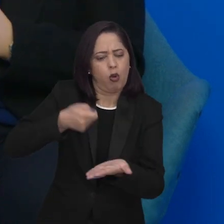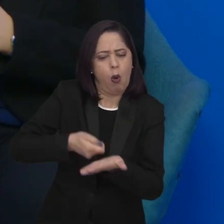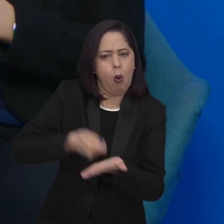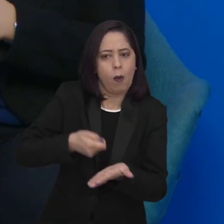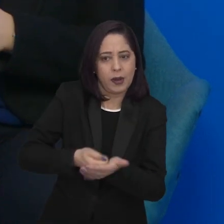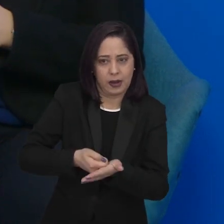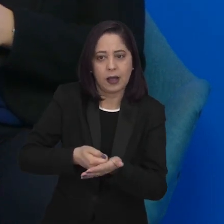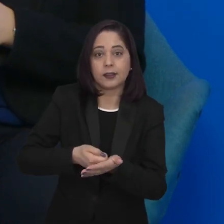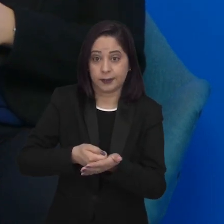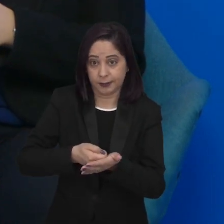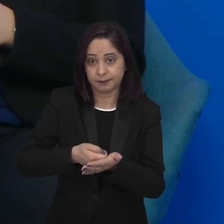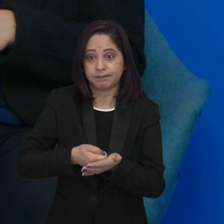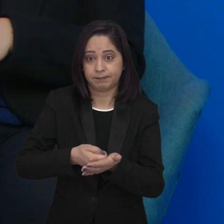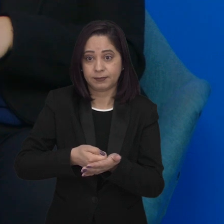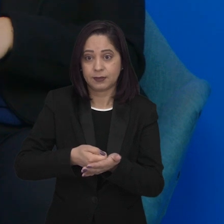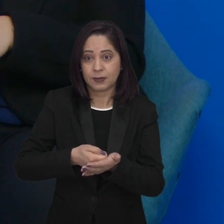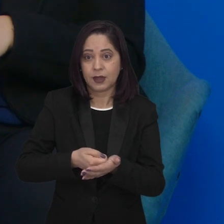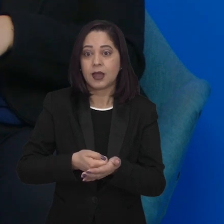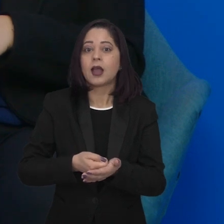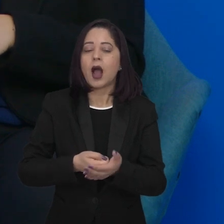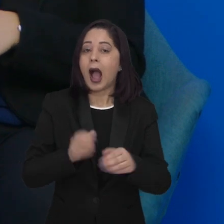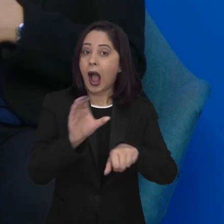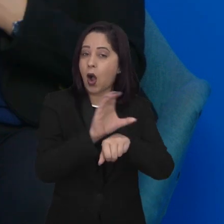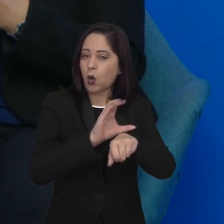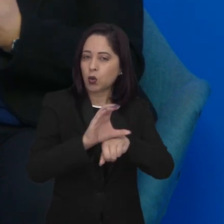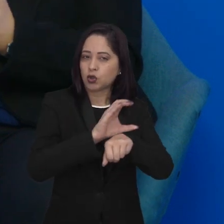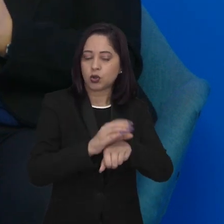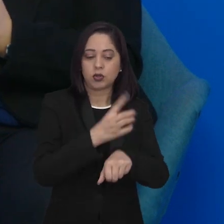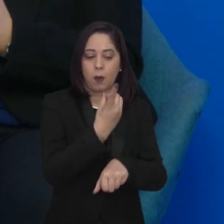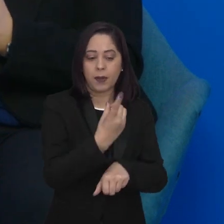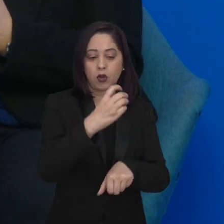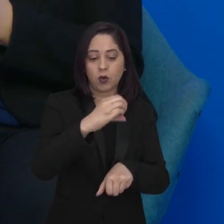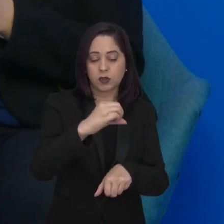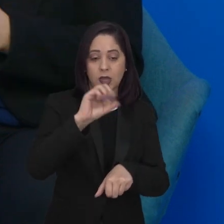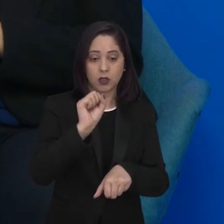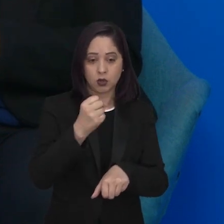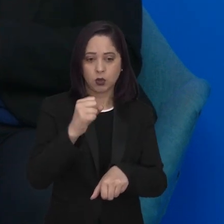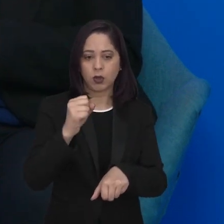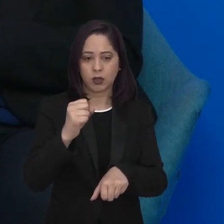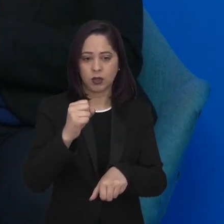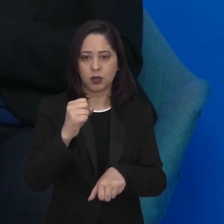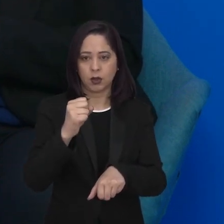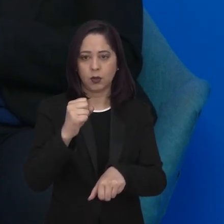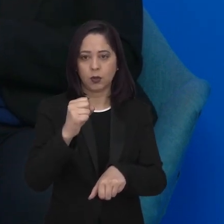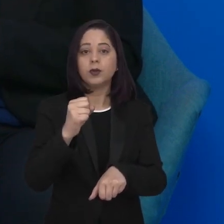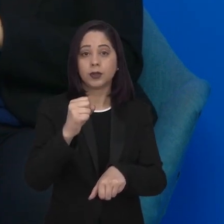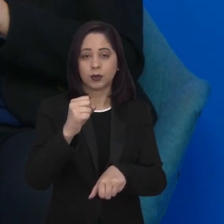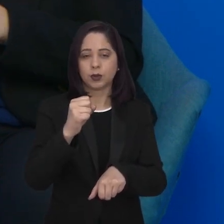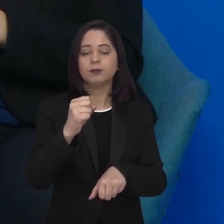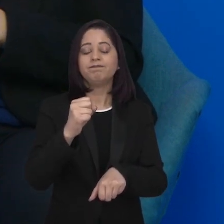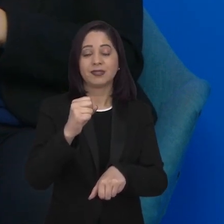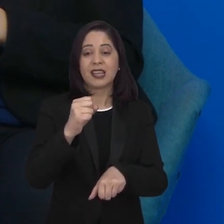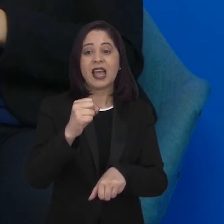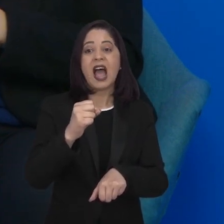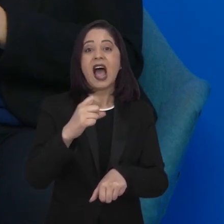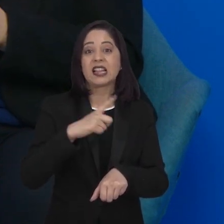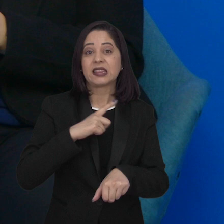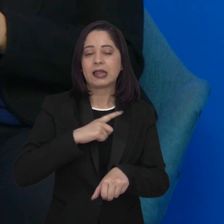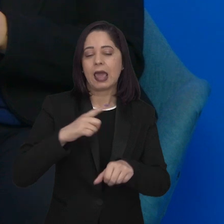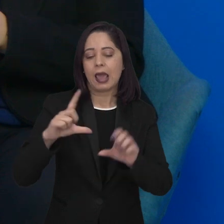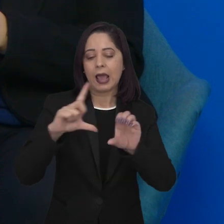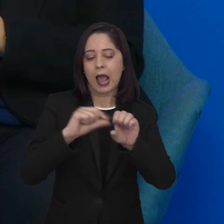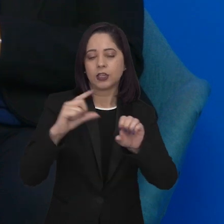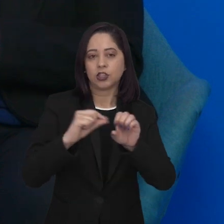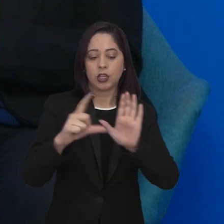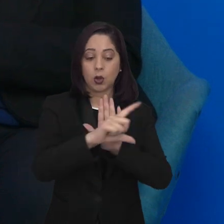obrigatório. O sistema eleitoral, no formato que conhecemos hoje, foi estabelecido pela Constituição de 1988. A obrigatoriedade está